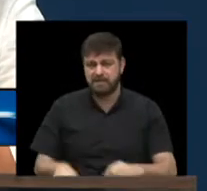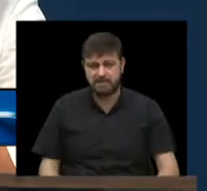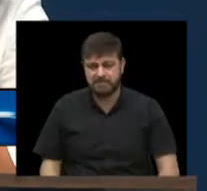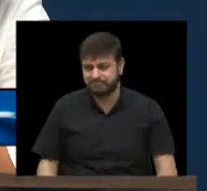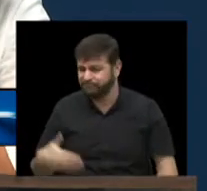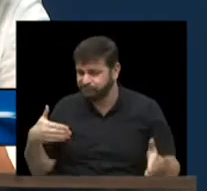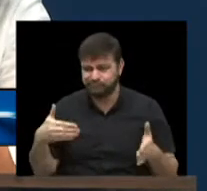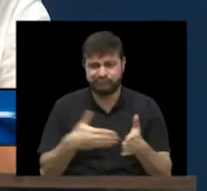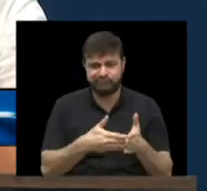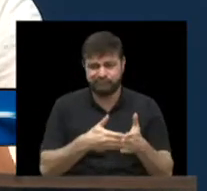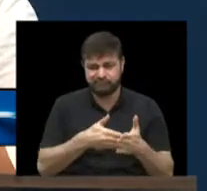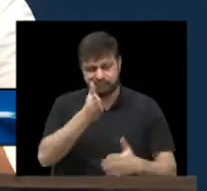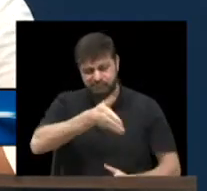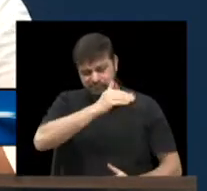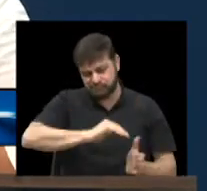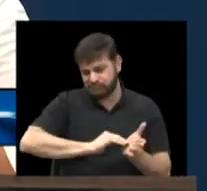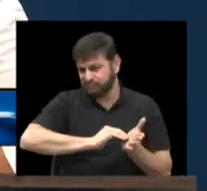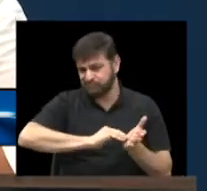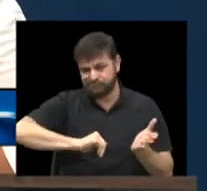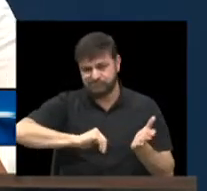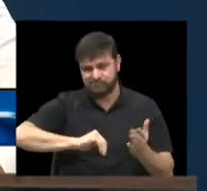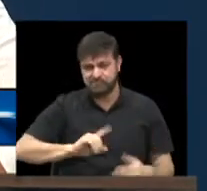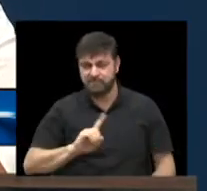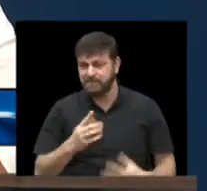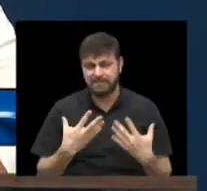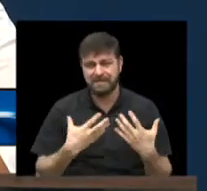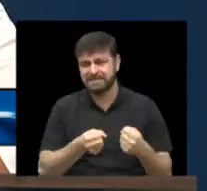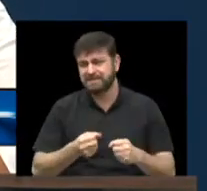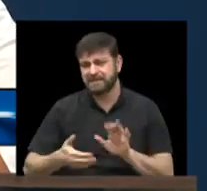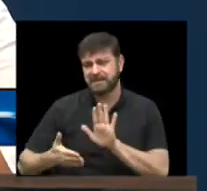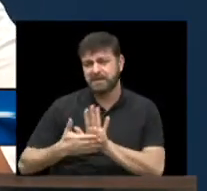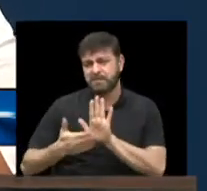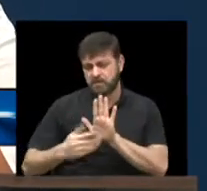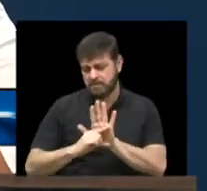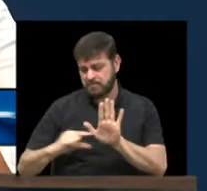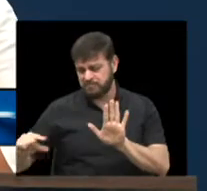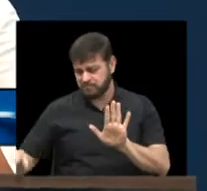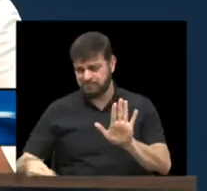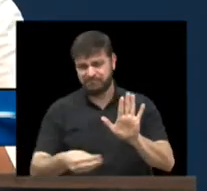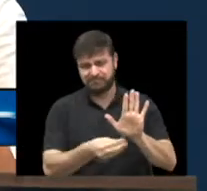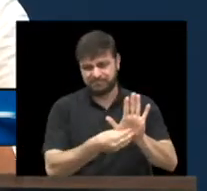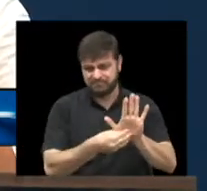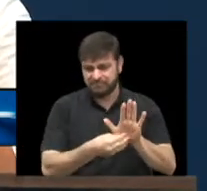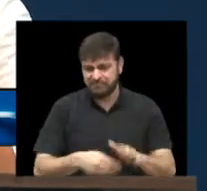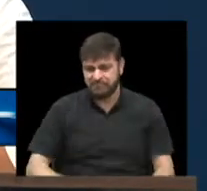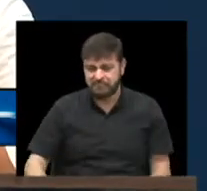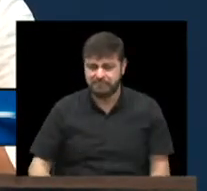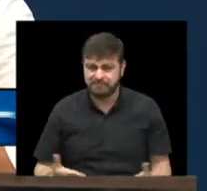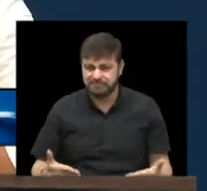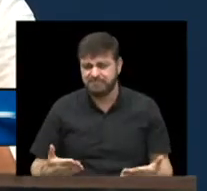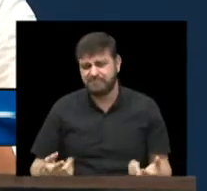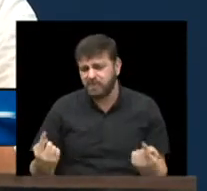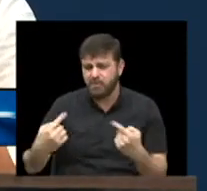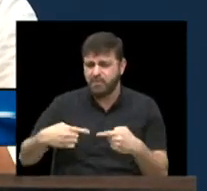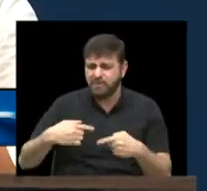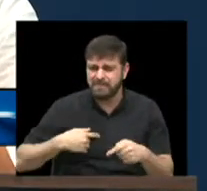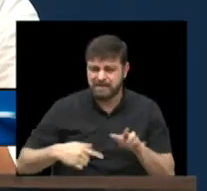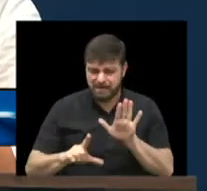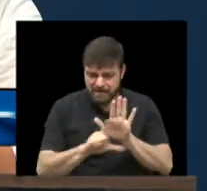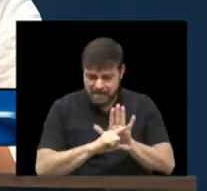na legalidade, sendo que não existia nada de ilegal nas emendas. Muito pelo contrário, as